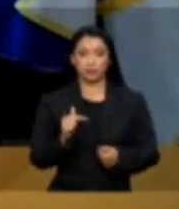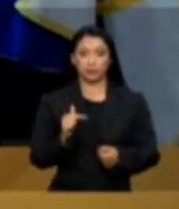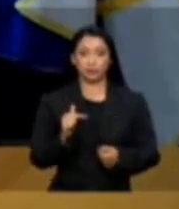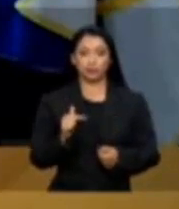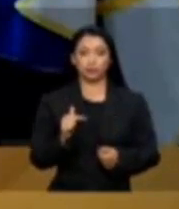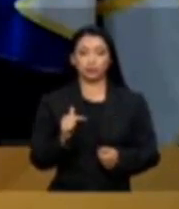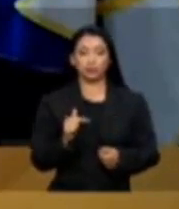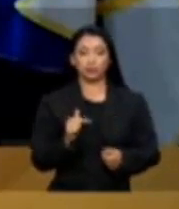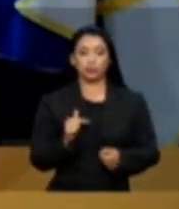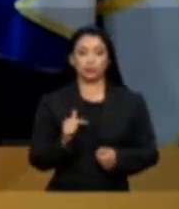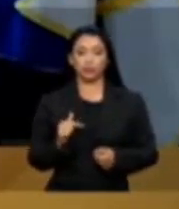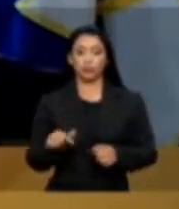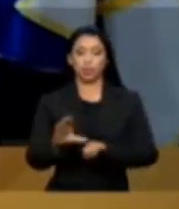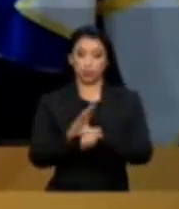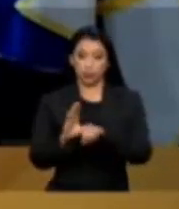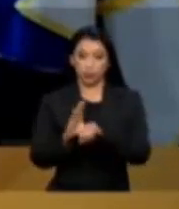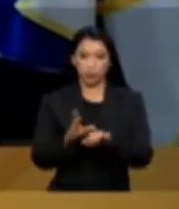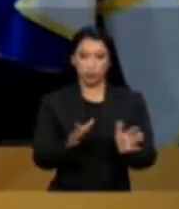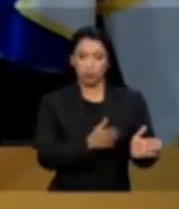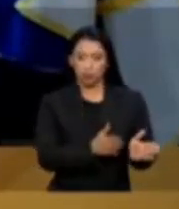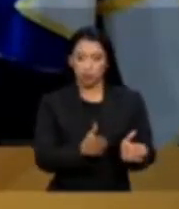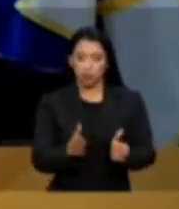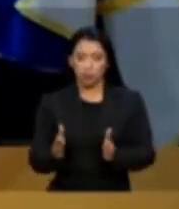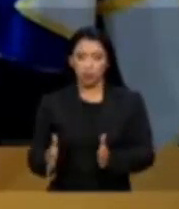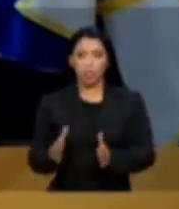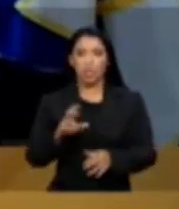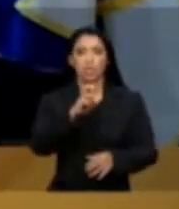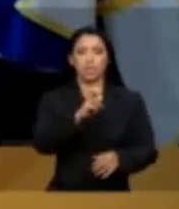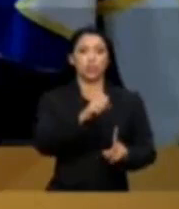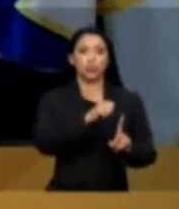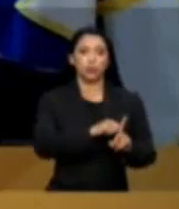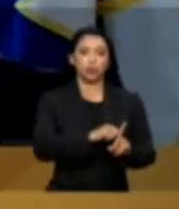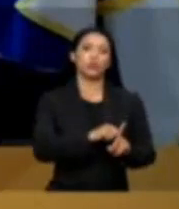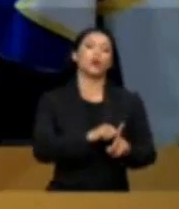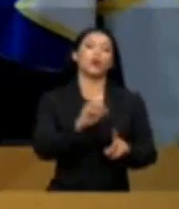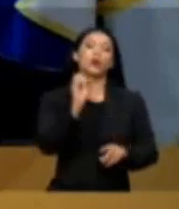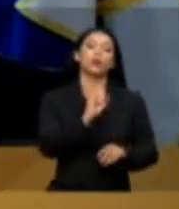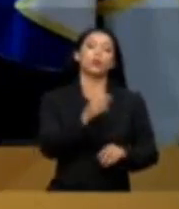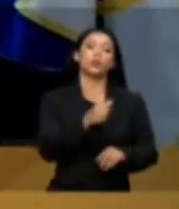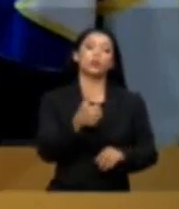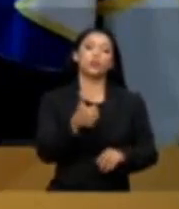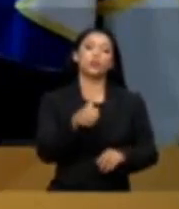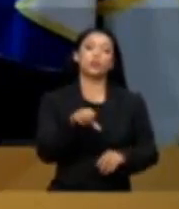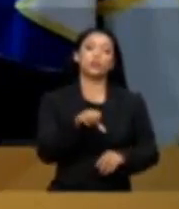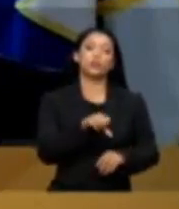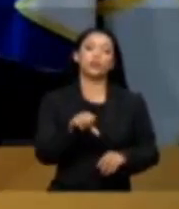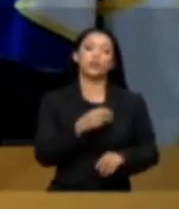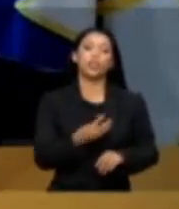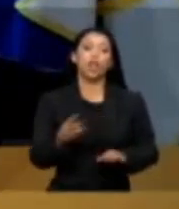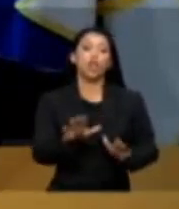das Disposições Constitucionais Transitórias, de 5 de outubro de 93, todas as